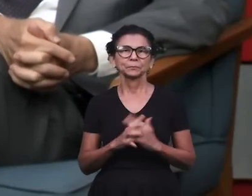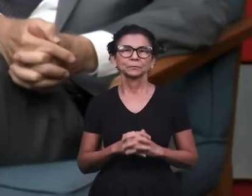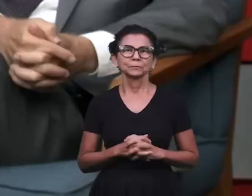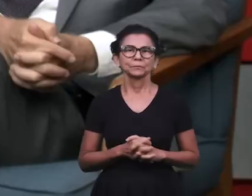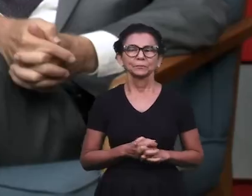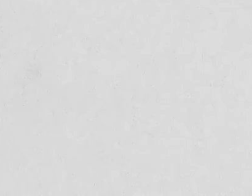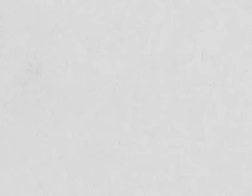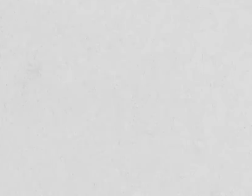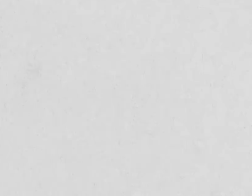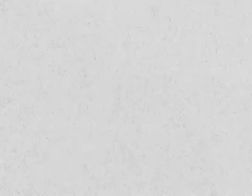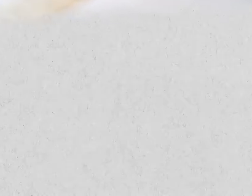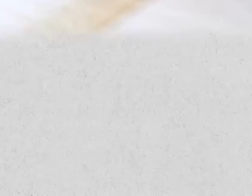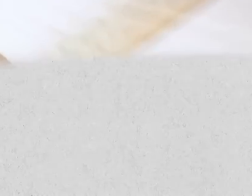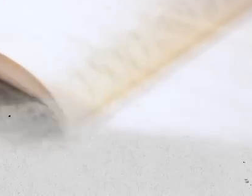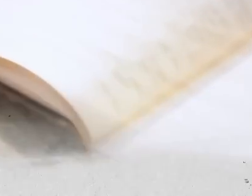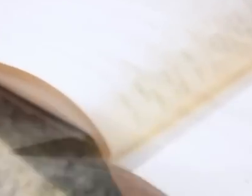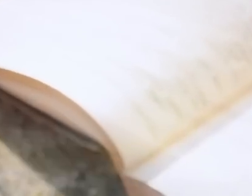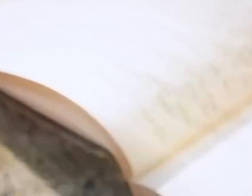Senhor, irmãos.